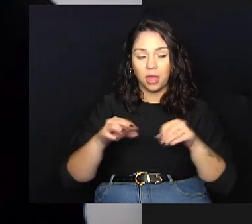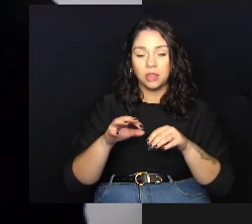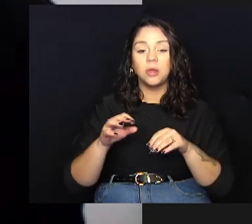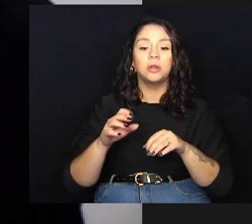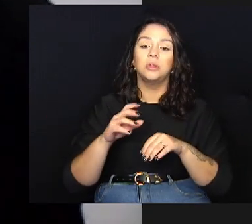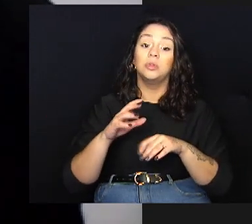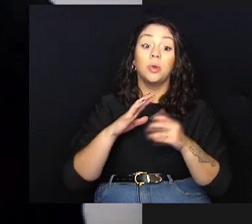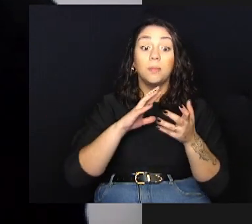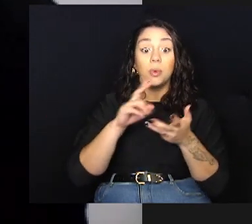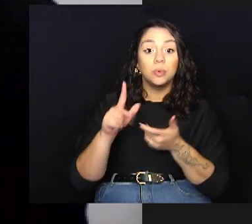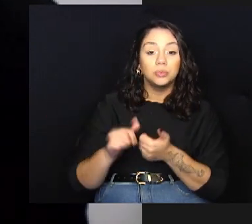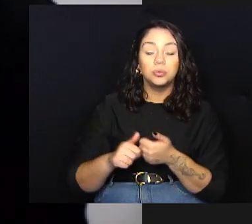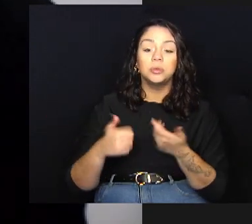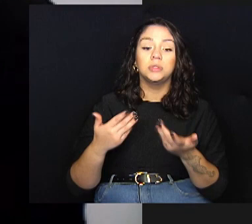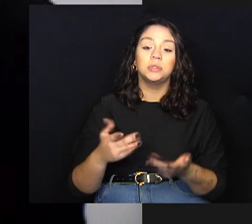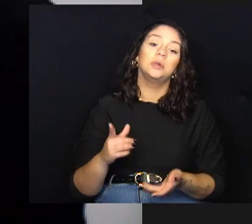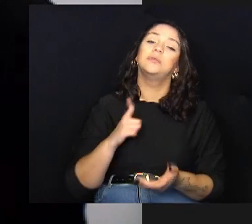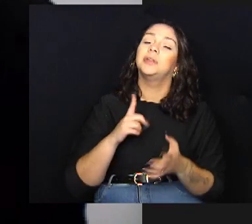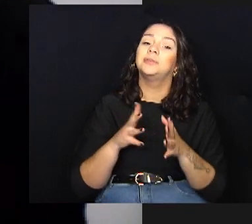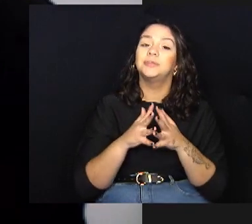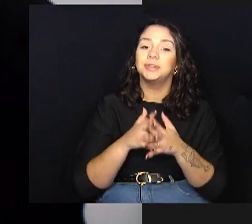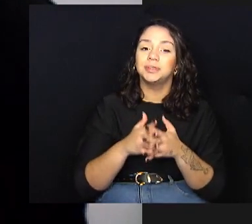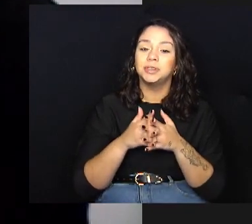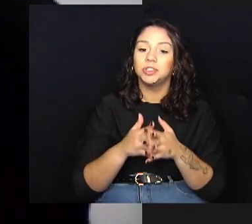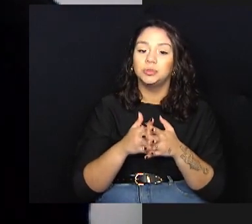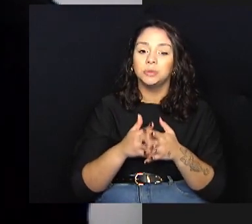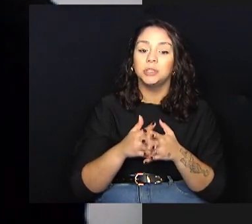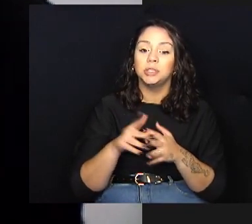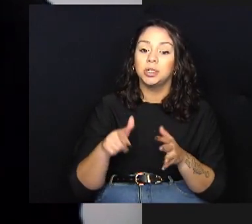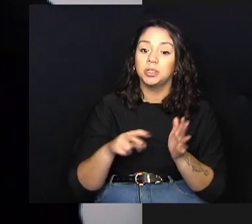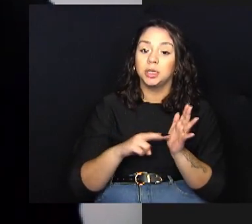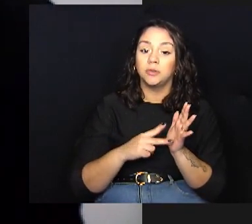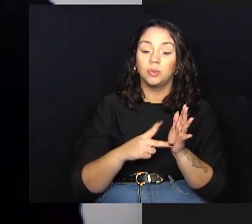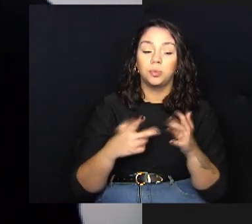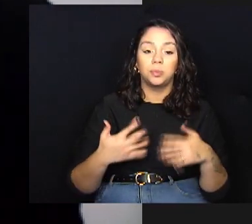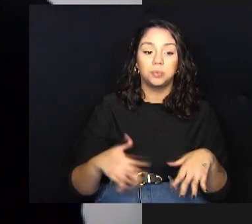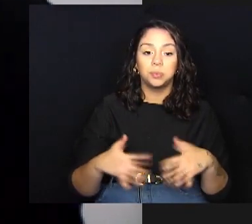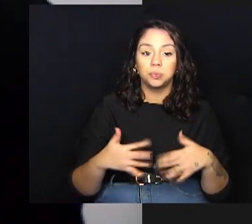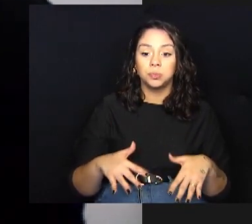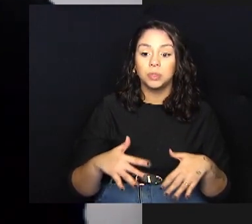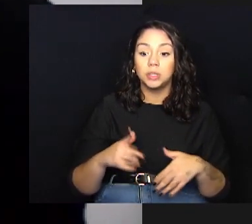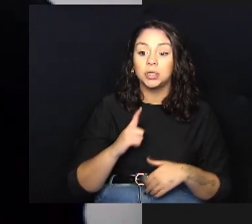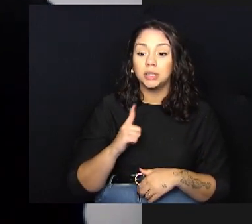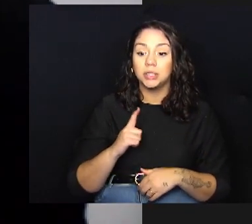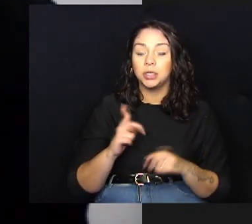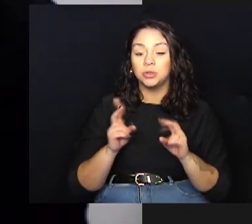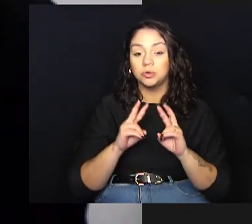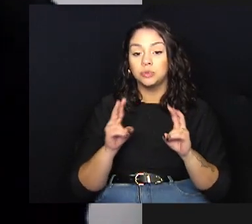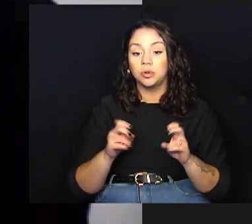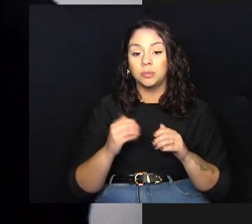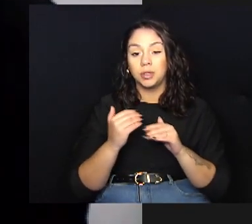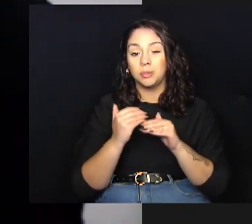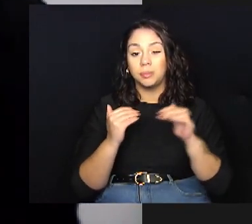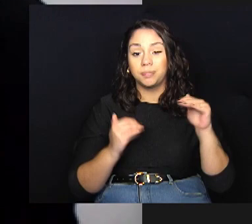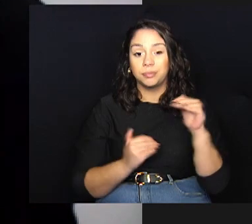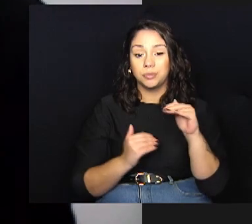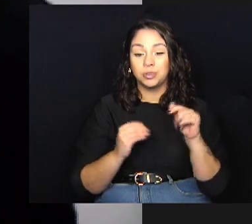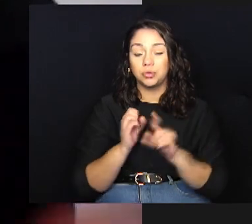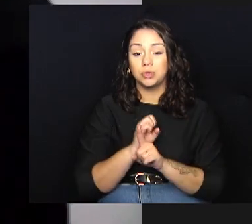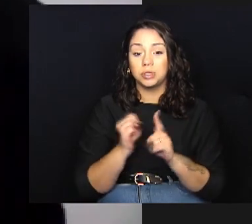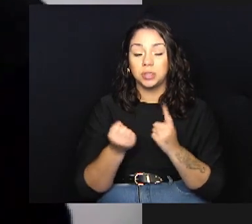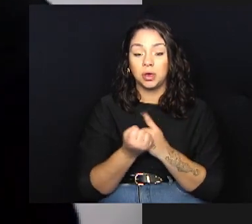então tudo isso traz complicações que são muito significativas a gente tem toda a questão das desigualdades sociais né